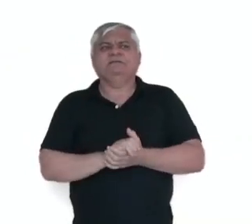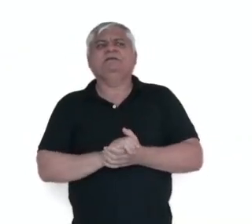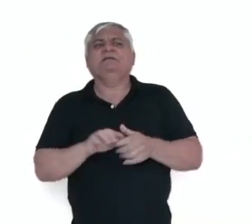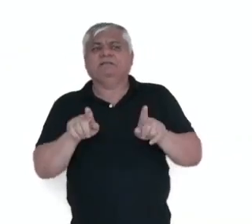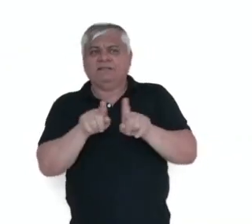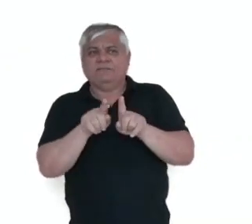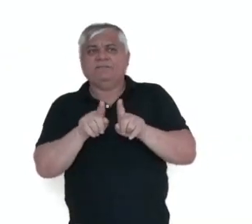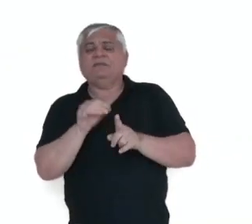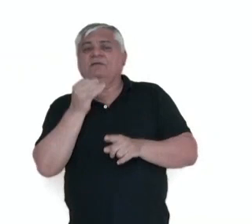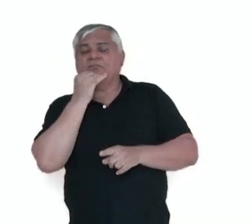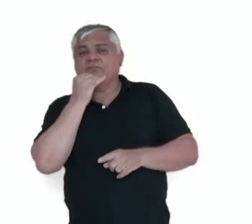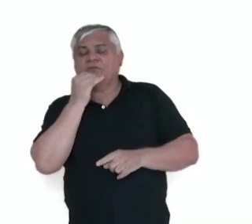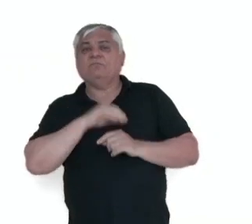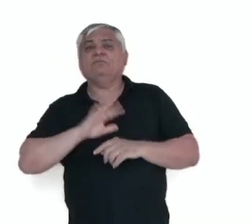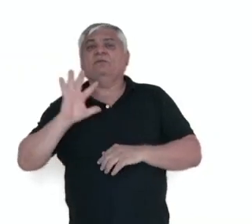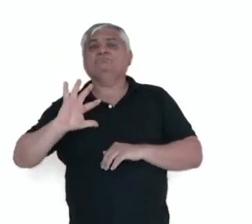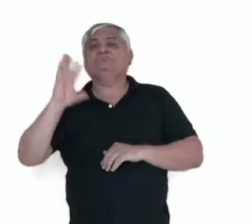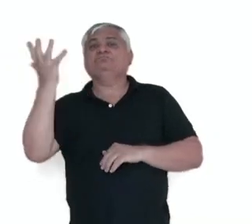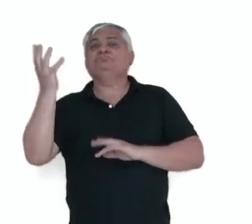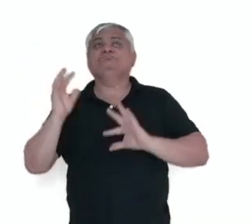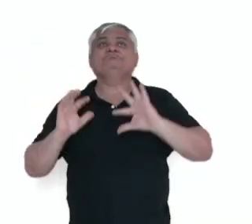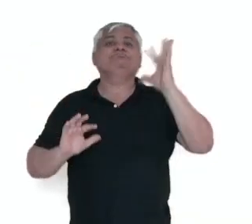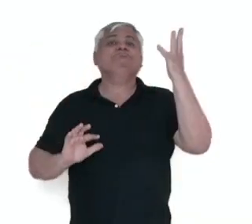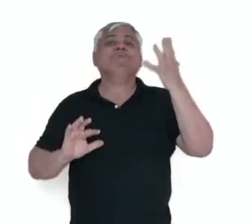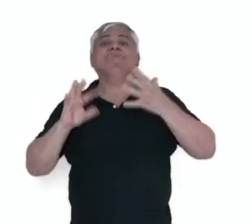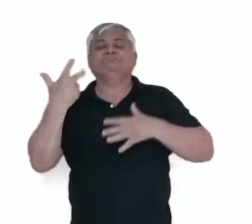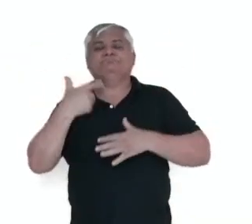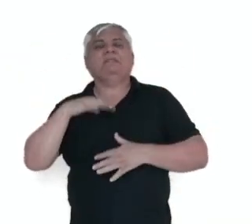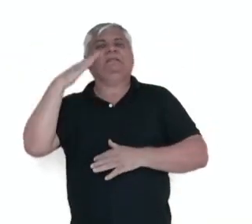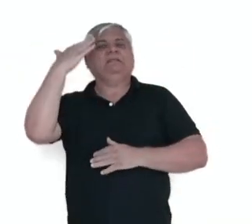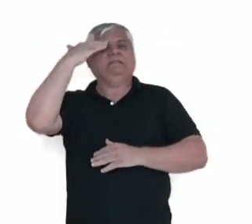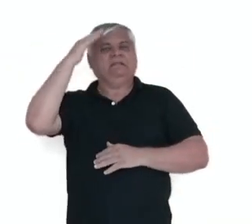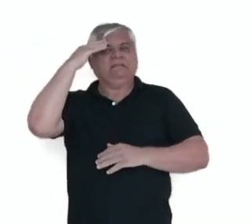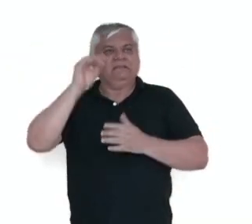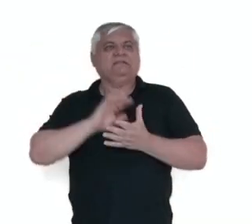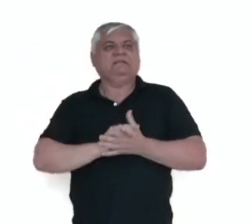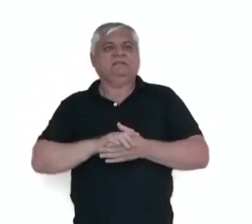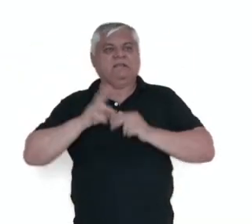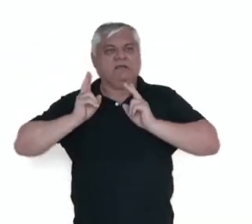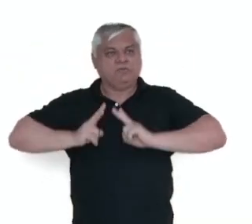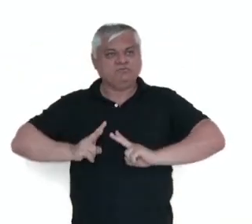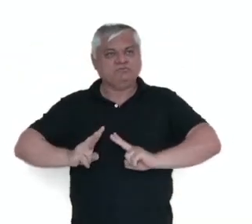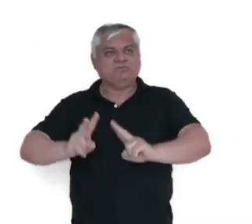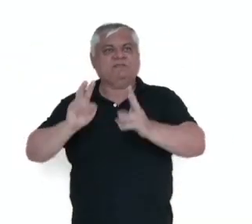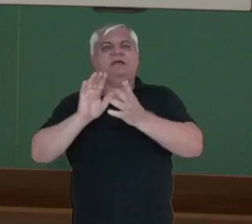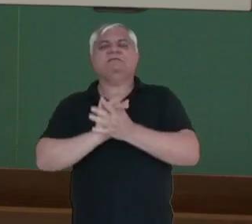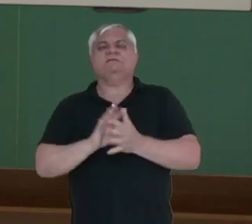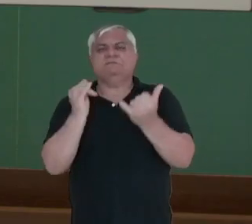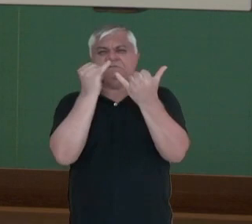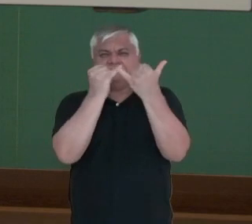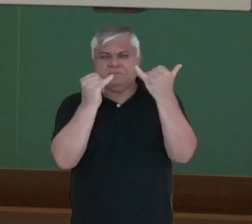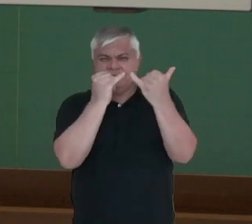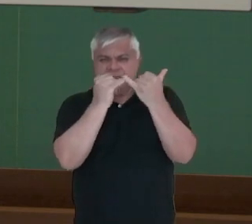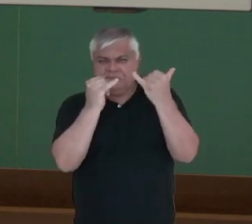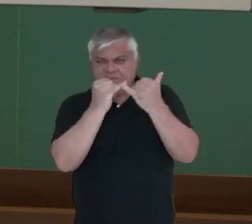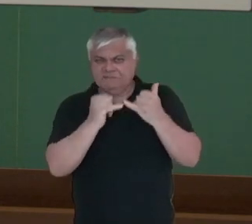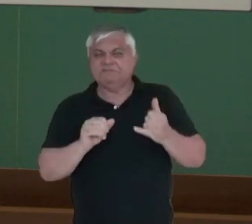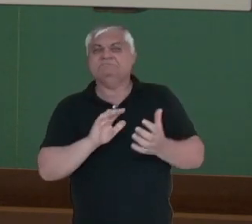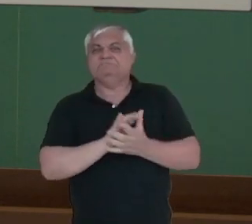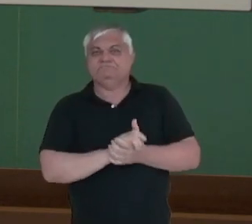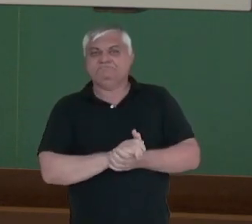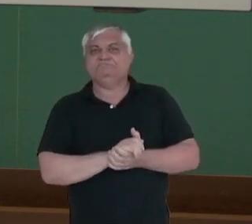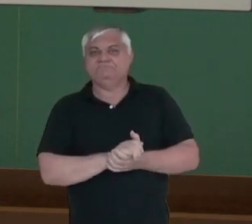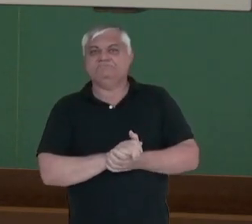de compreender os princípios da causalidade, da contiguidade e da